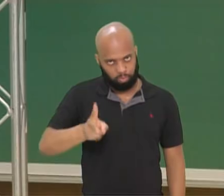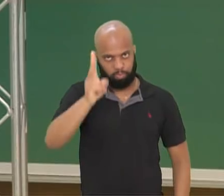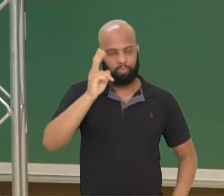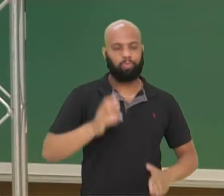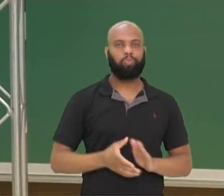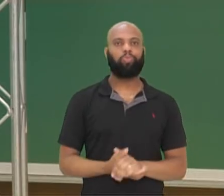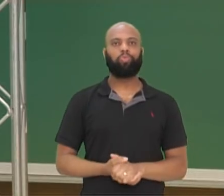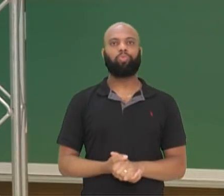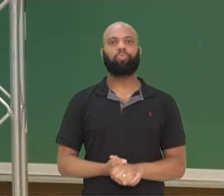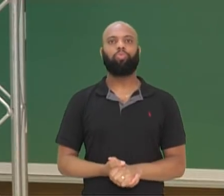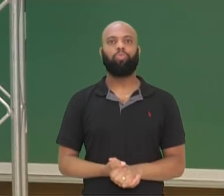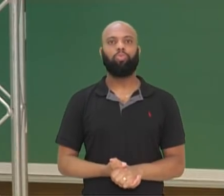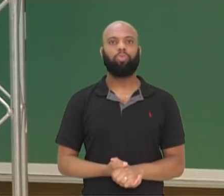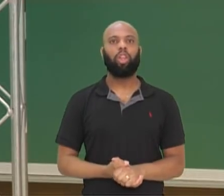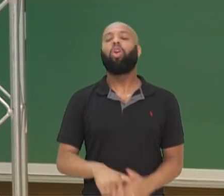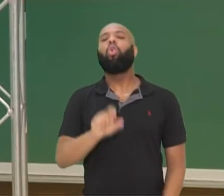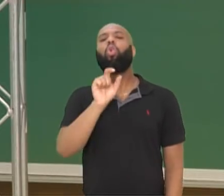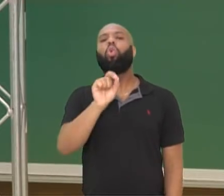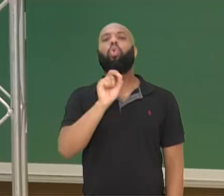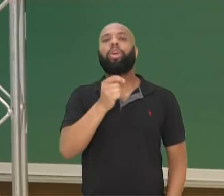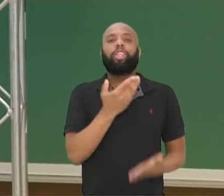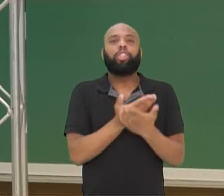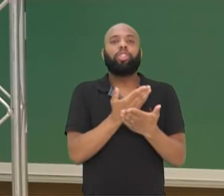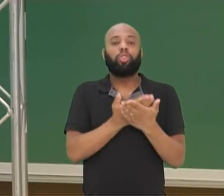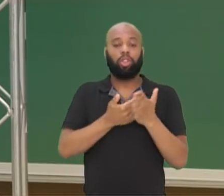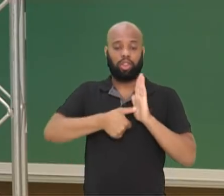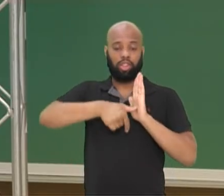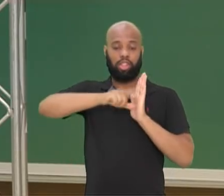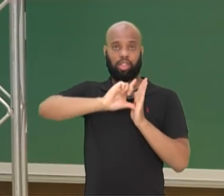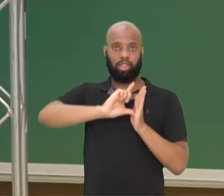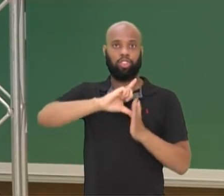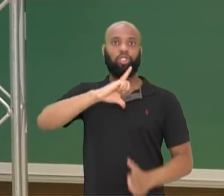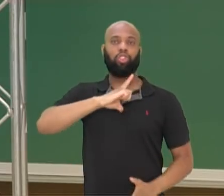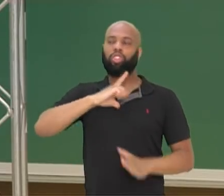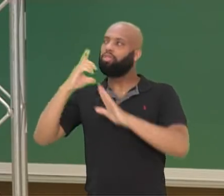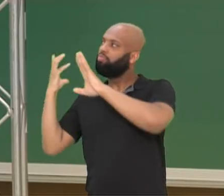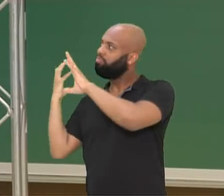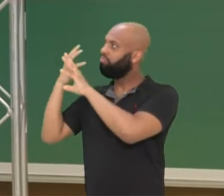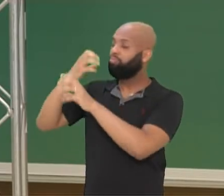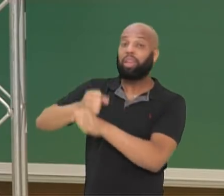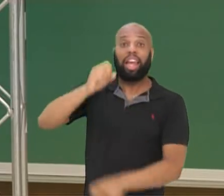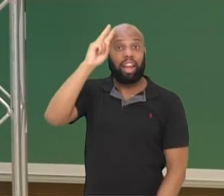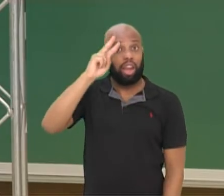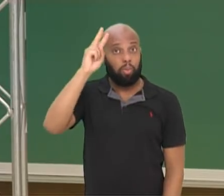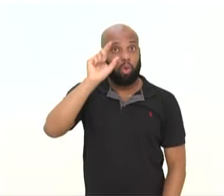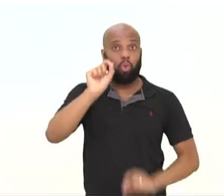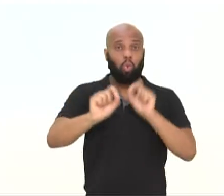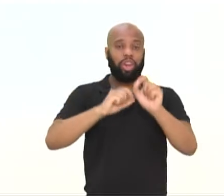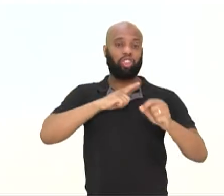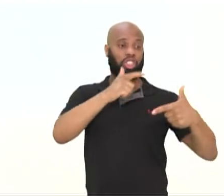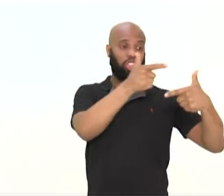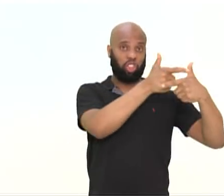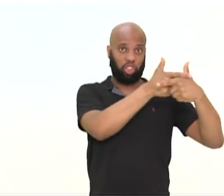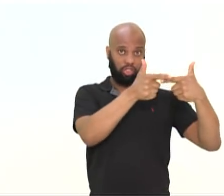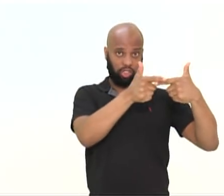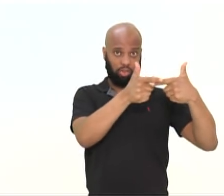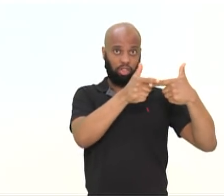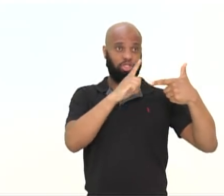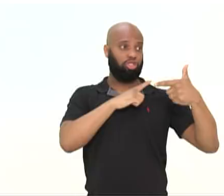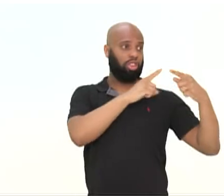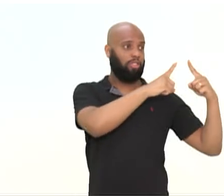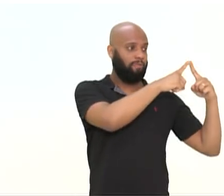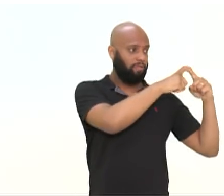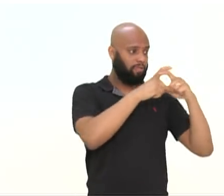então. O que nós vimos anteriormente? Nós fizemos uma retomada de divisão de polinômio por monômio,